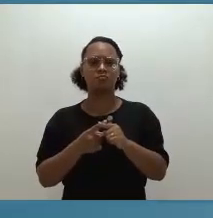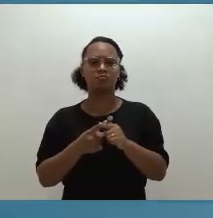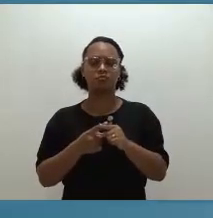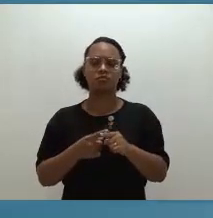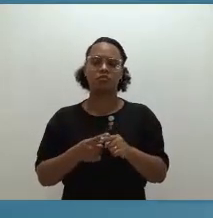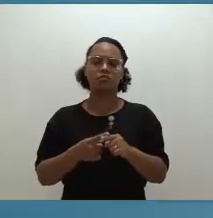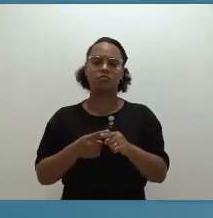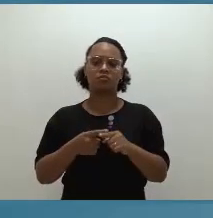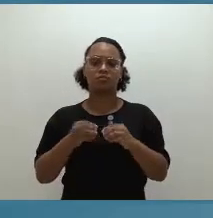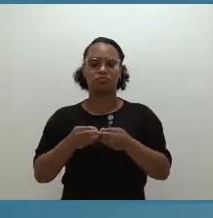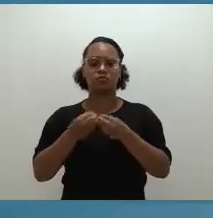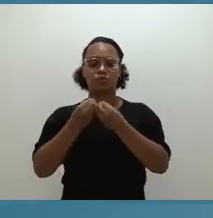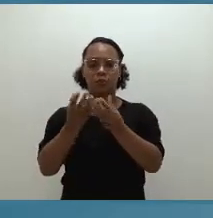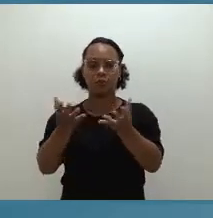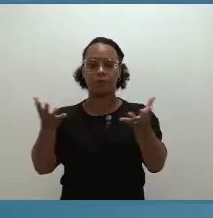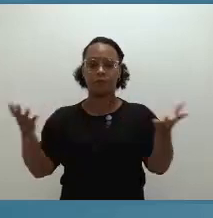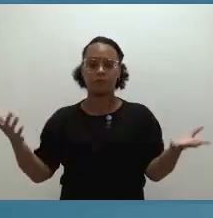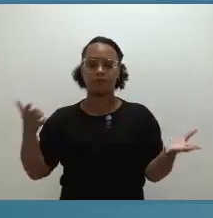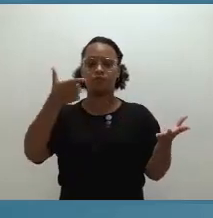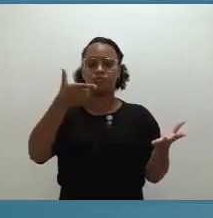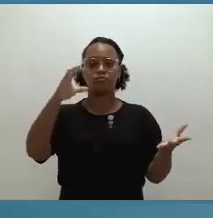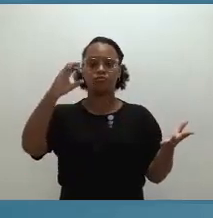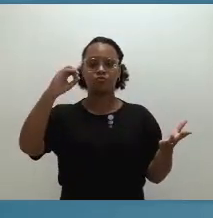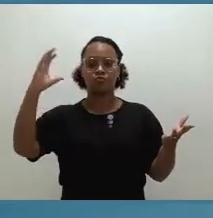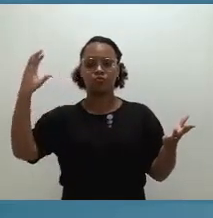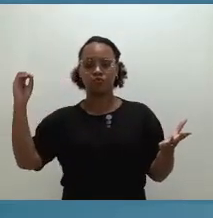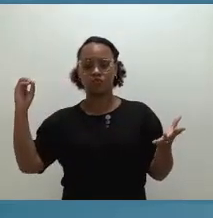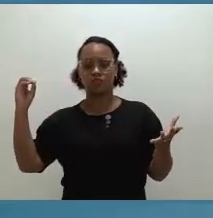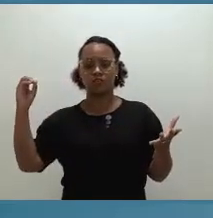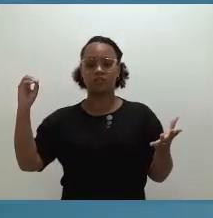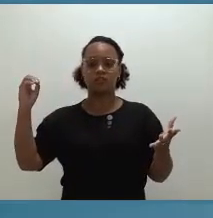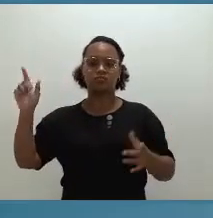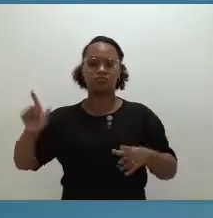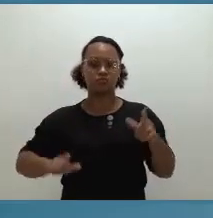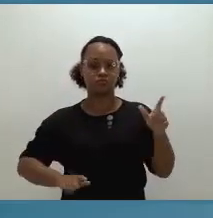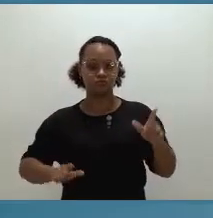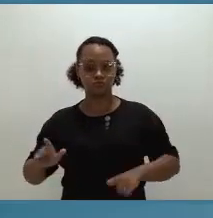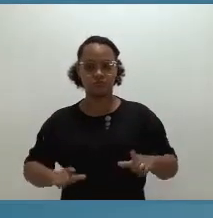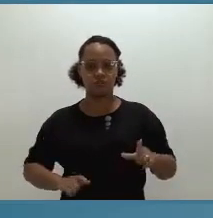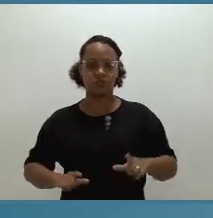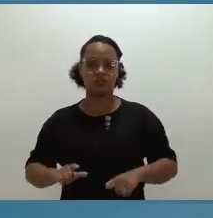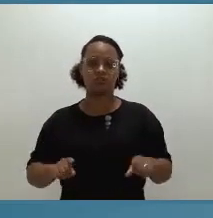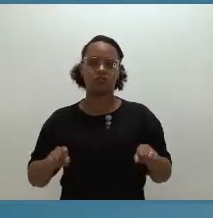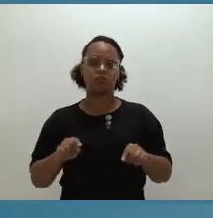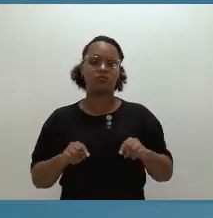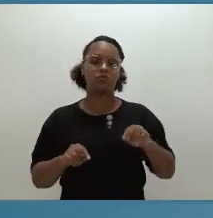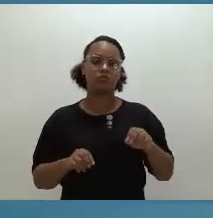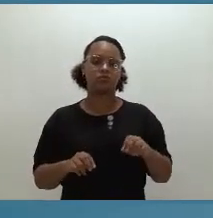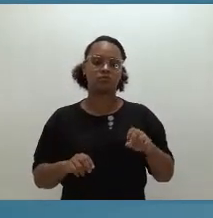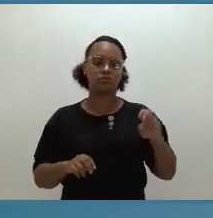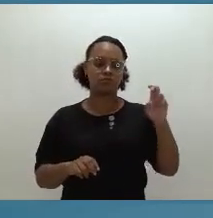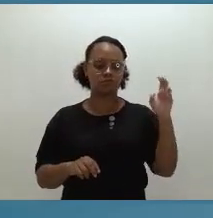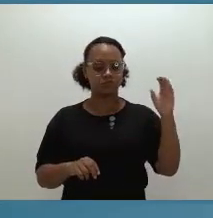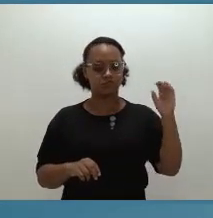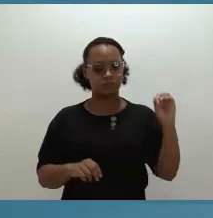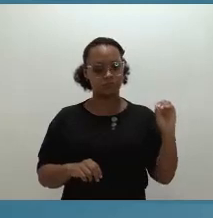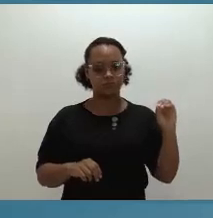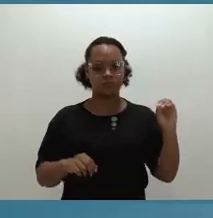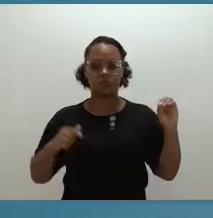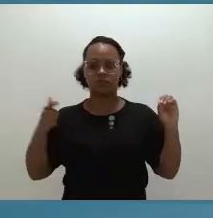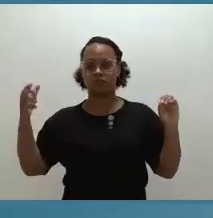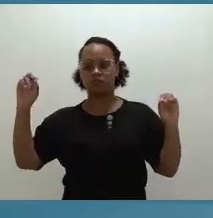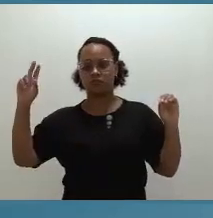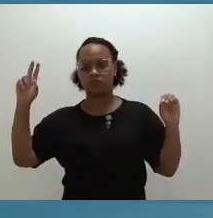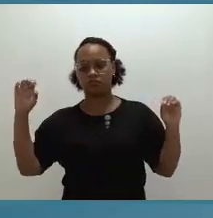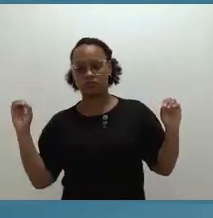vagas, sendo 150 para cargos de analista judiciário e 50 para cargos de auxiliar judiciário. E